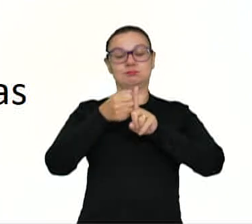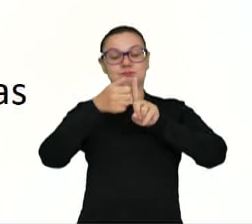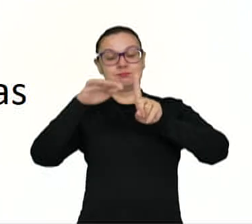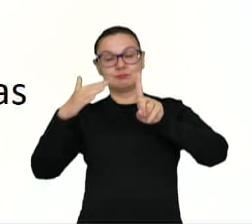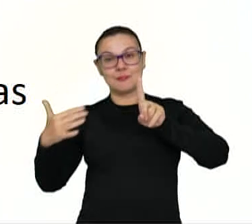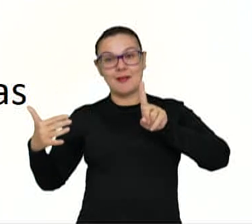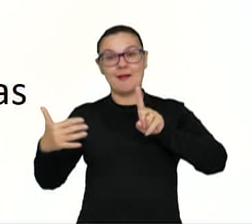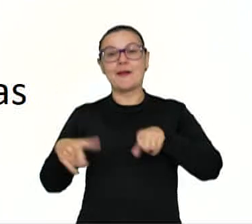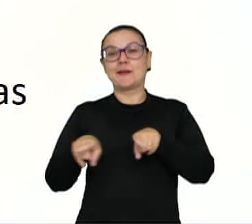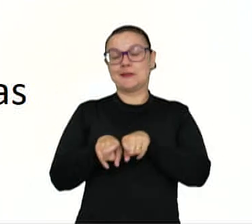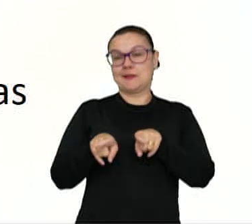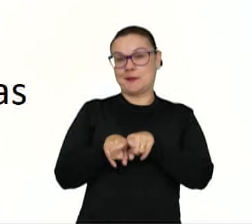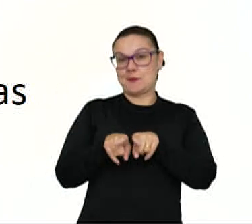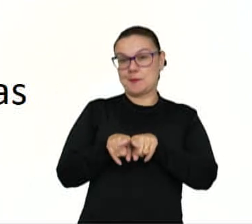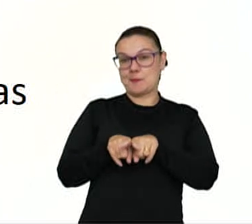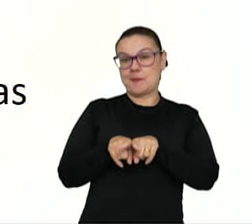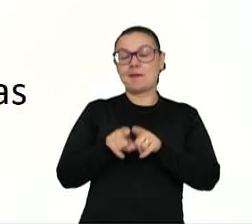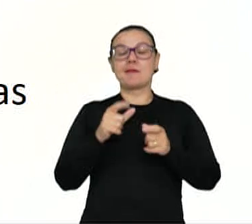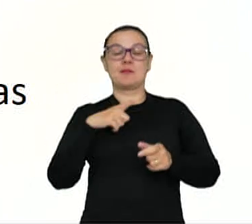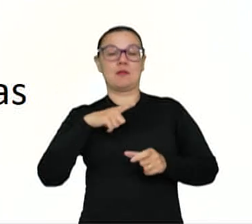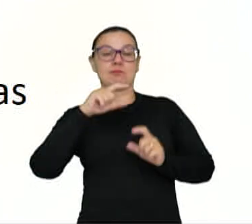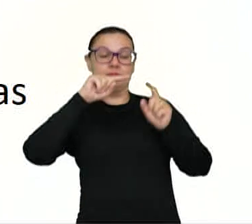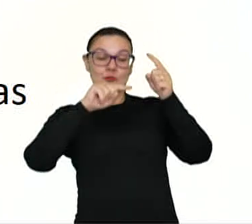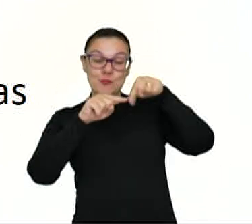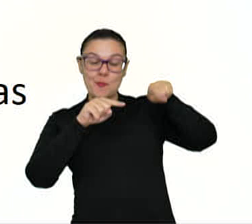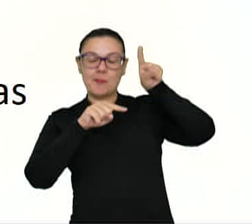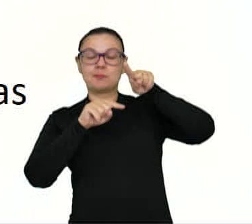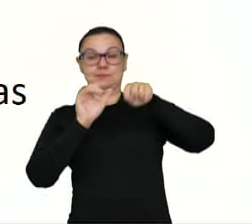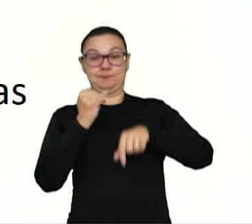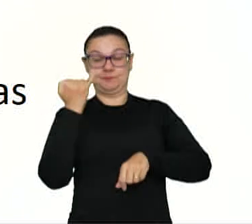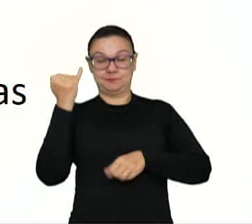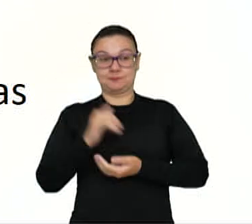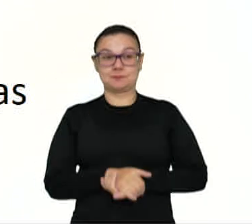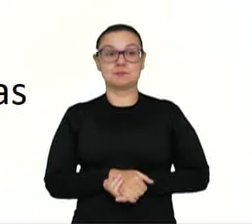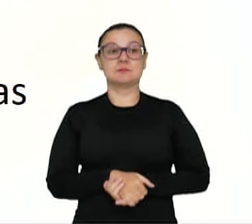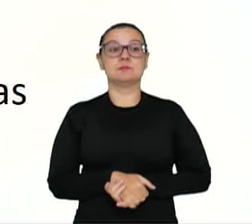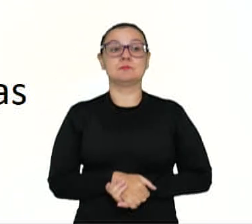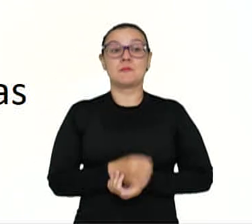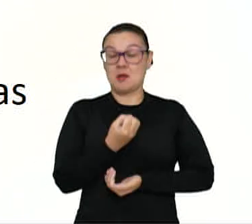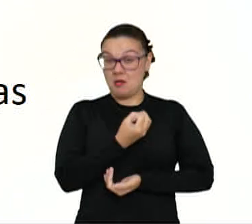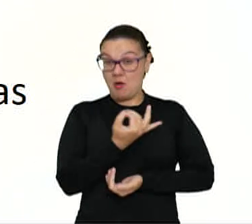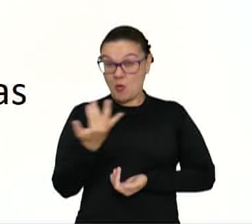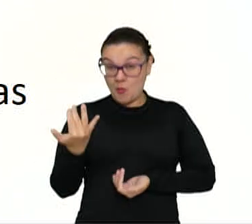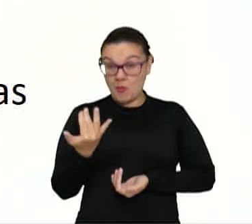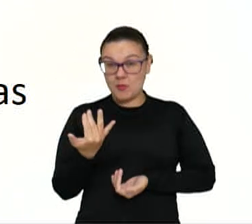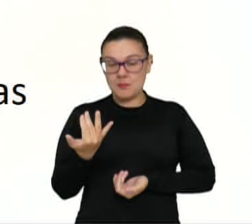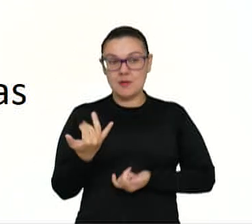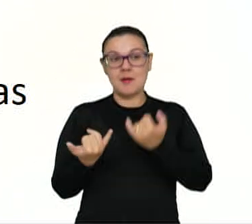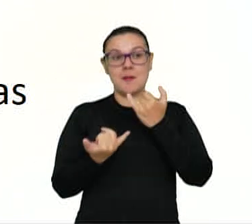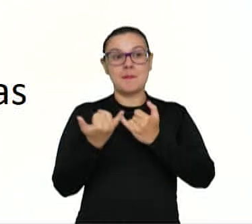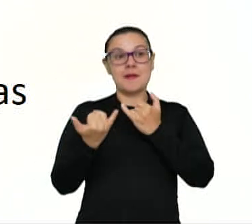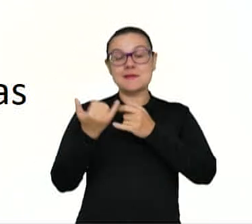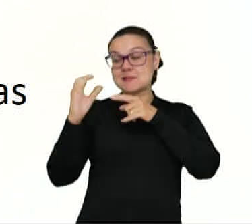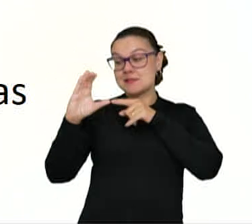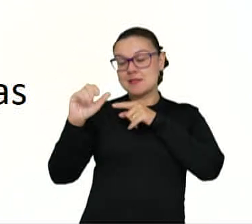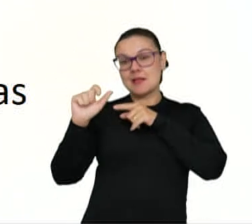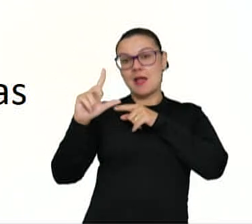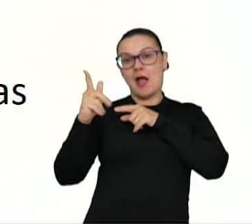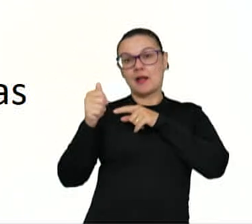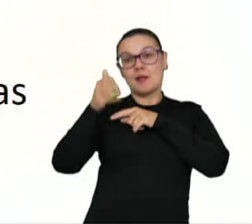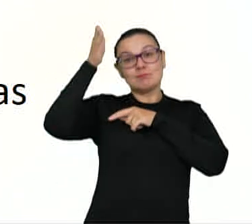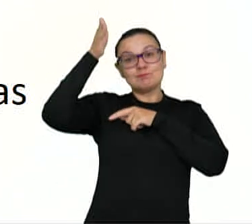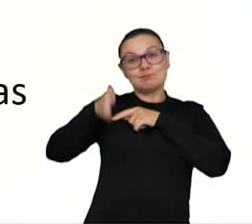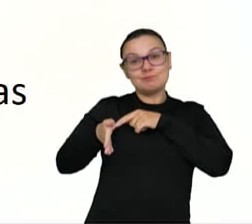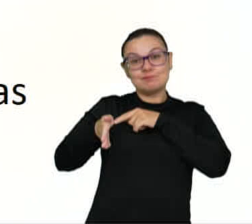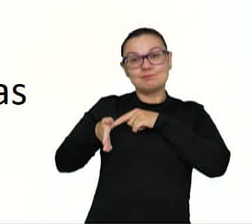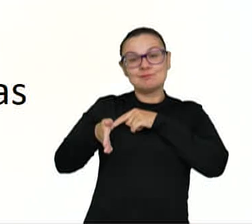e mesmo os formatos dos balões são bem importantes, tá? Algumas delas têm uma calha para separar um quadro de